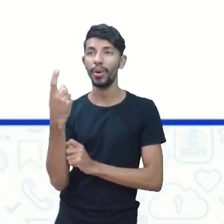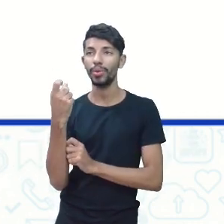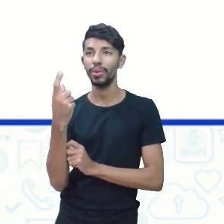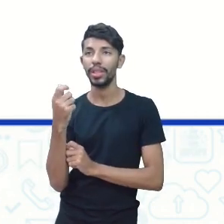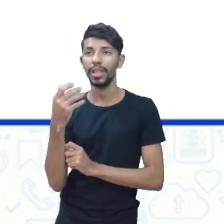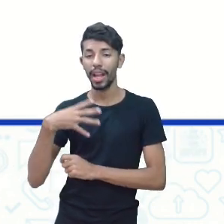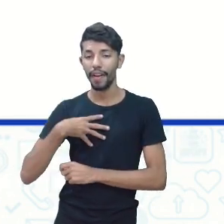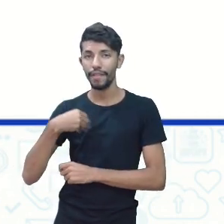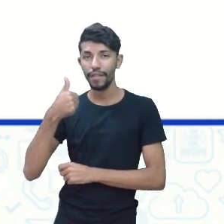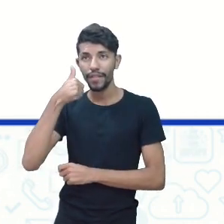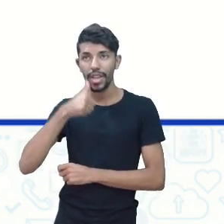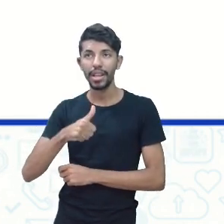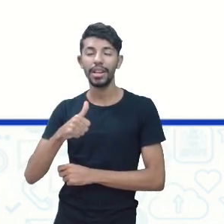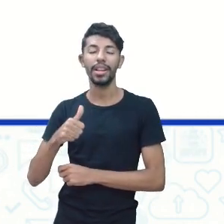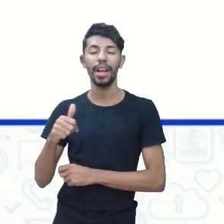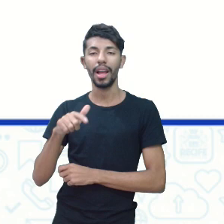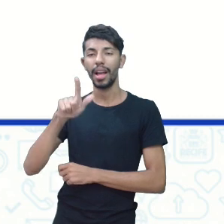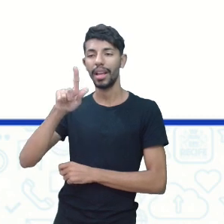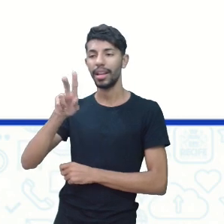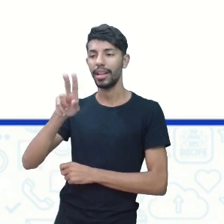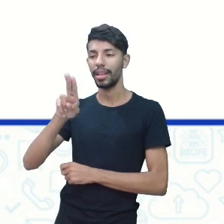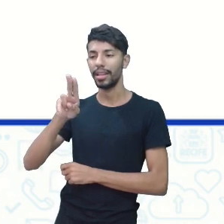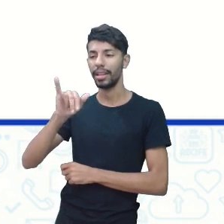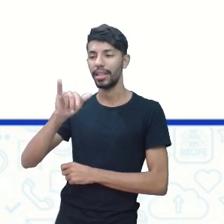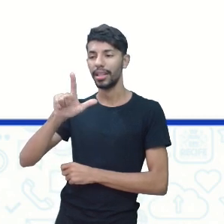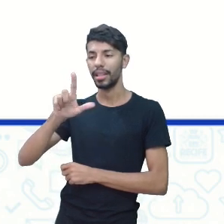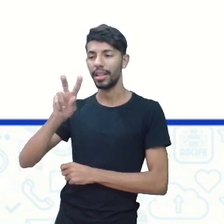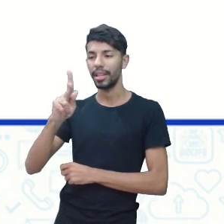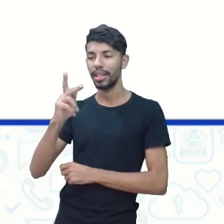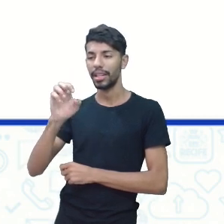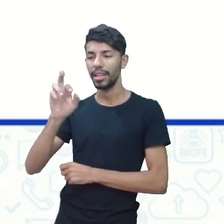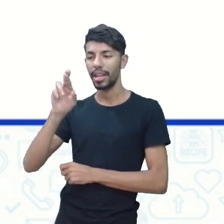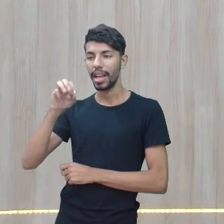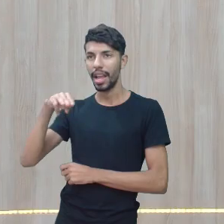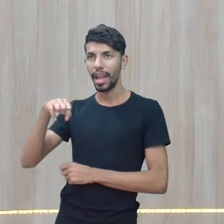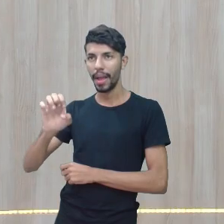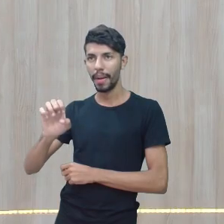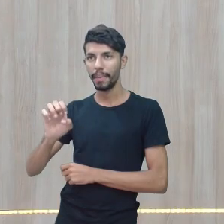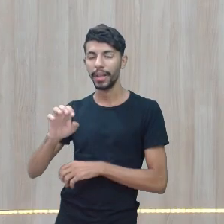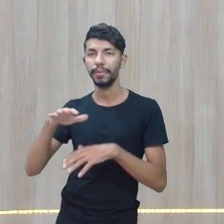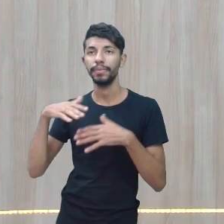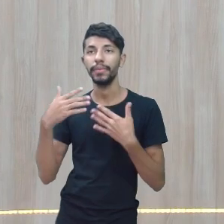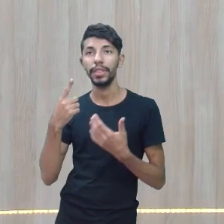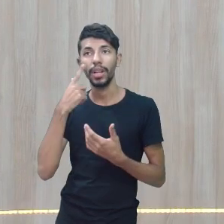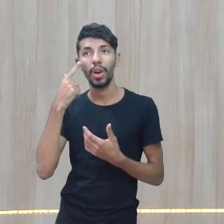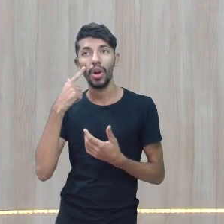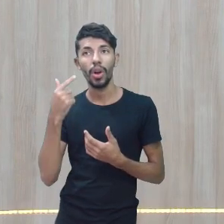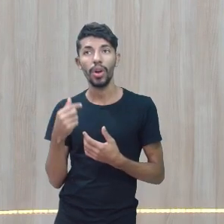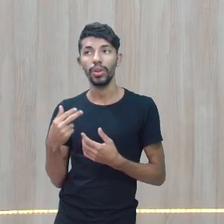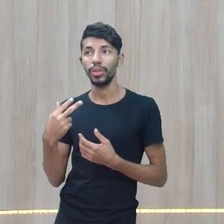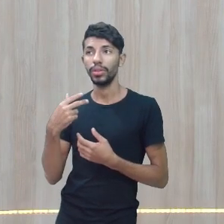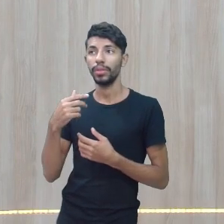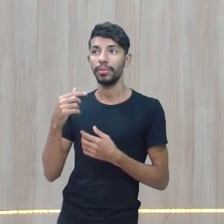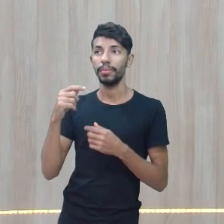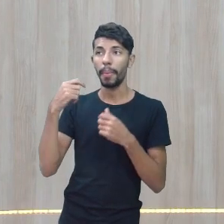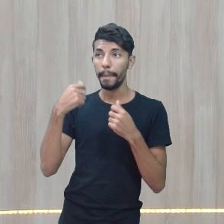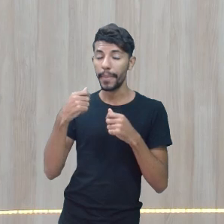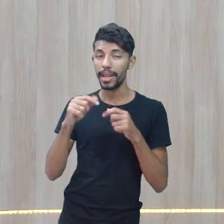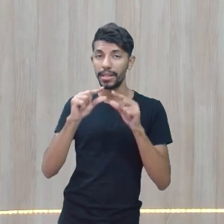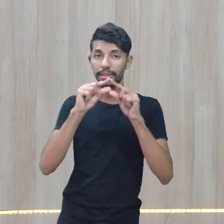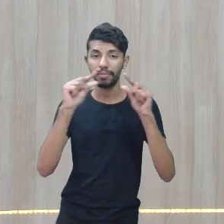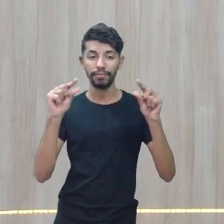Guilherme, porque tem do, não é? Então, toda vez que lermos algo, nós temos que